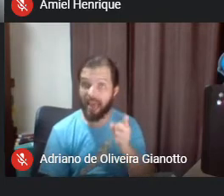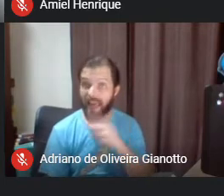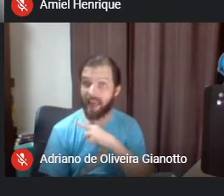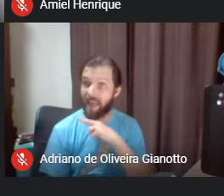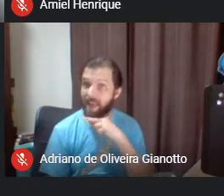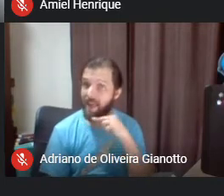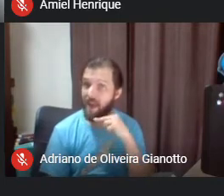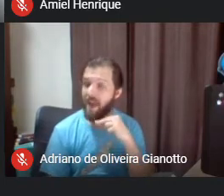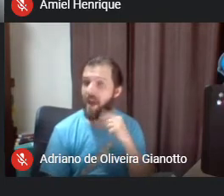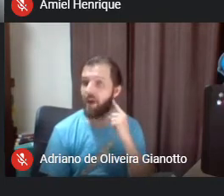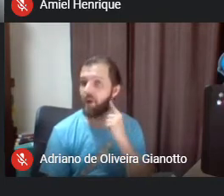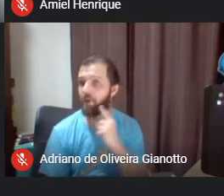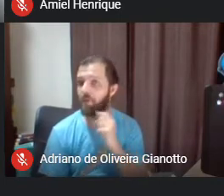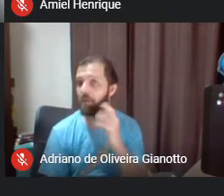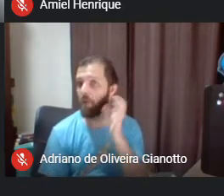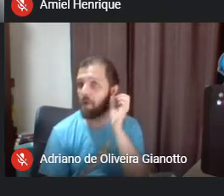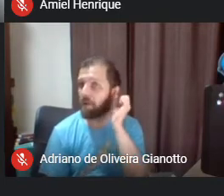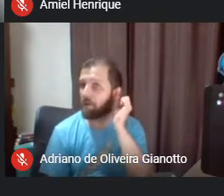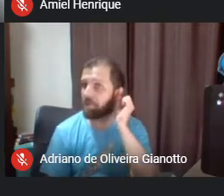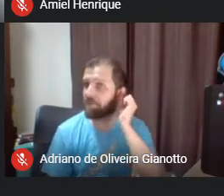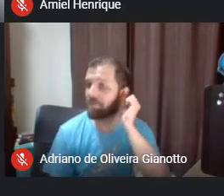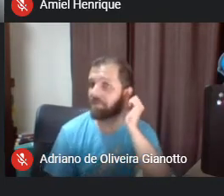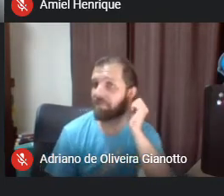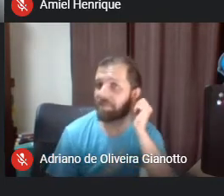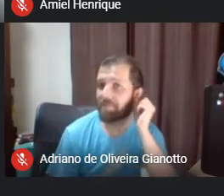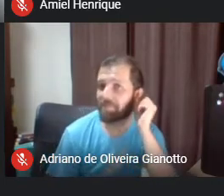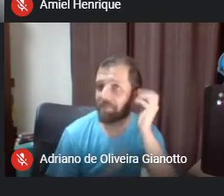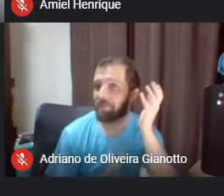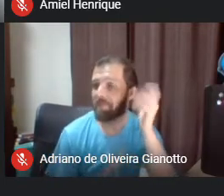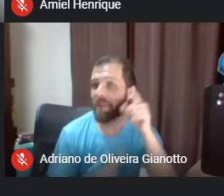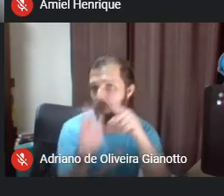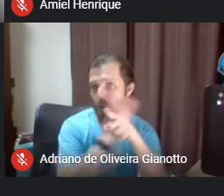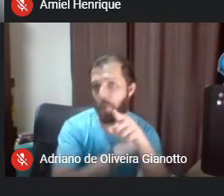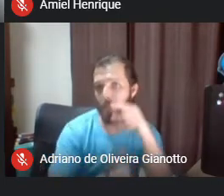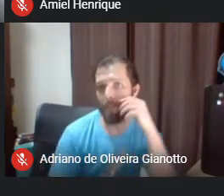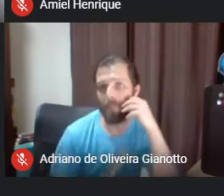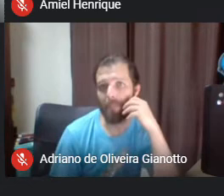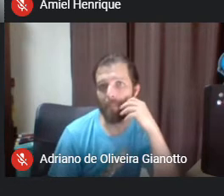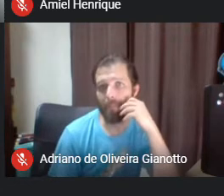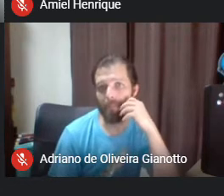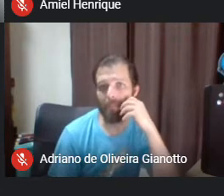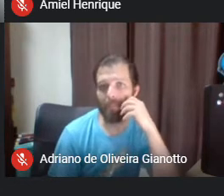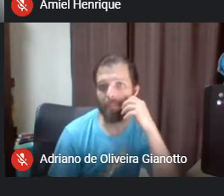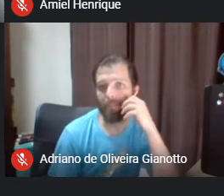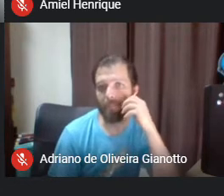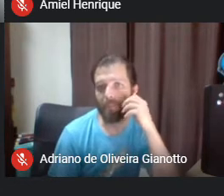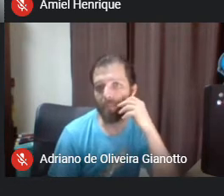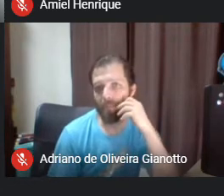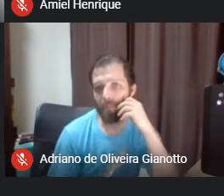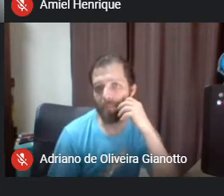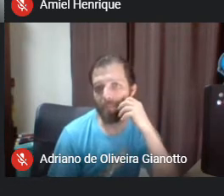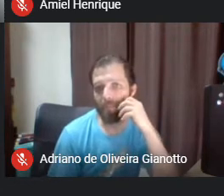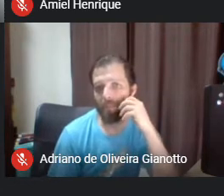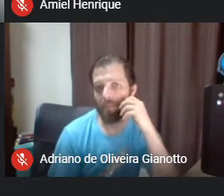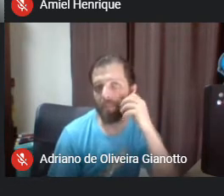trabalhava como administrador de uma empresa. Ele era surdo ou ouvinte? O que vocês